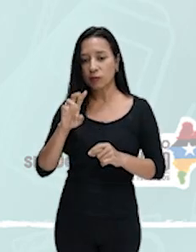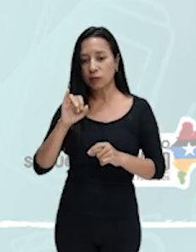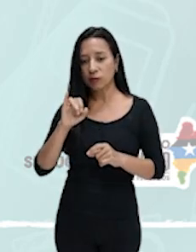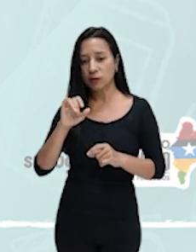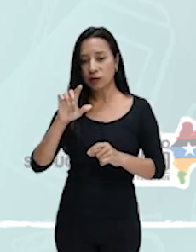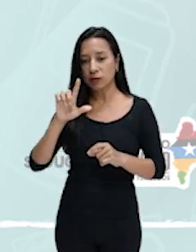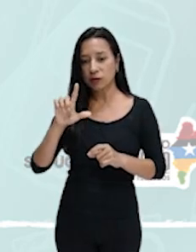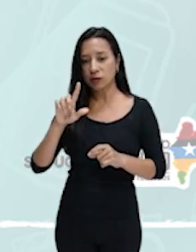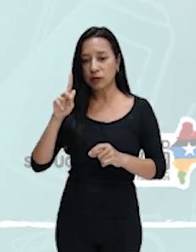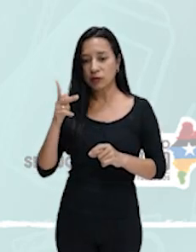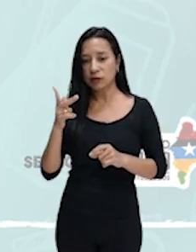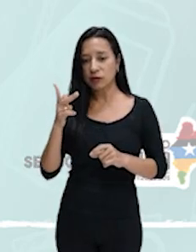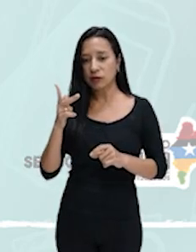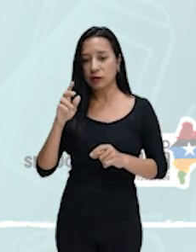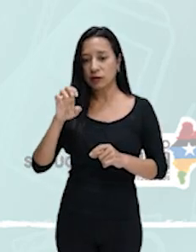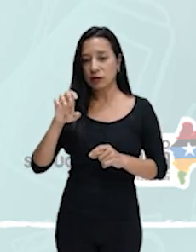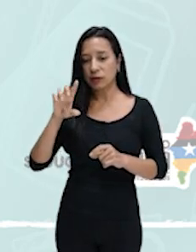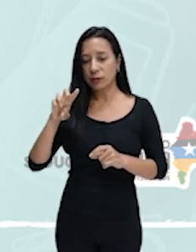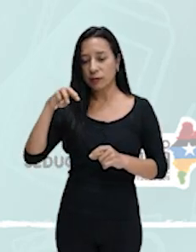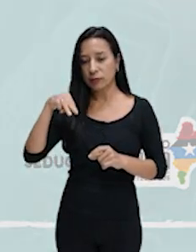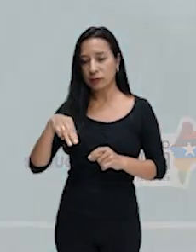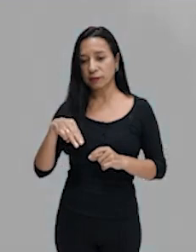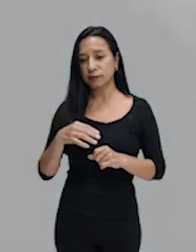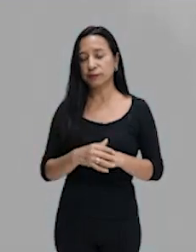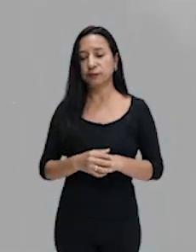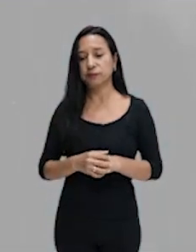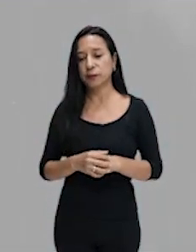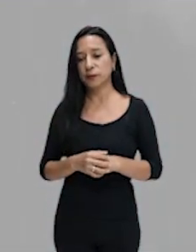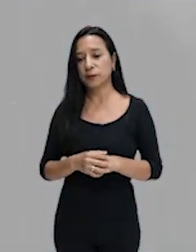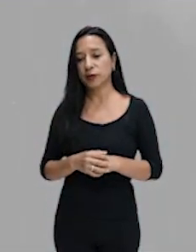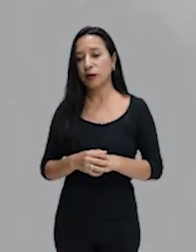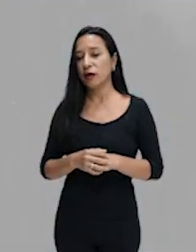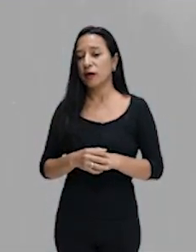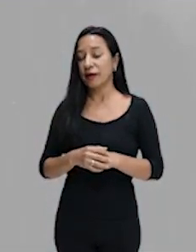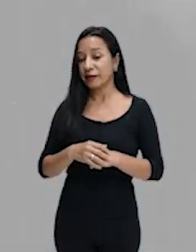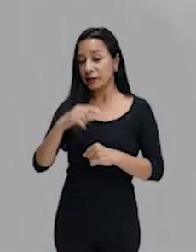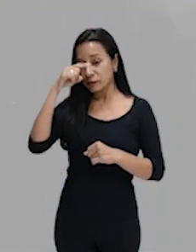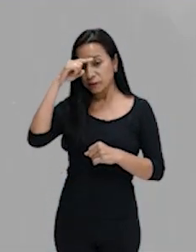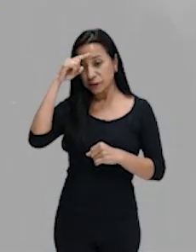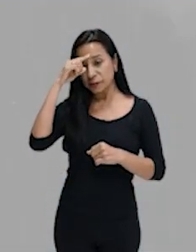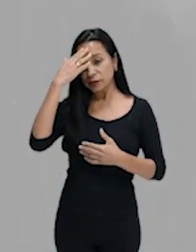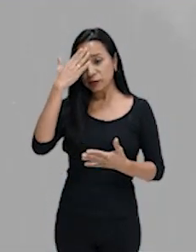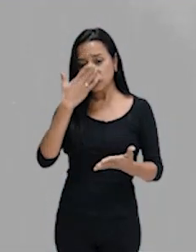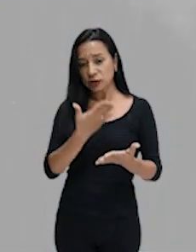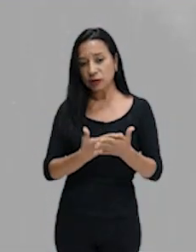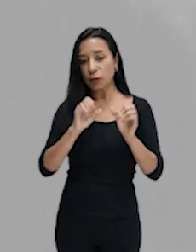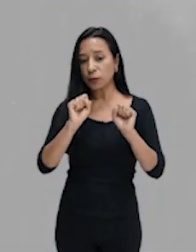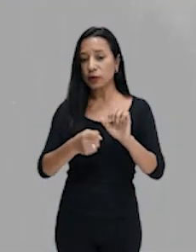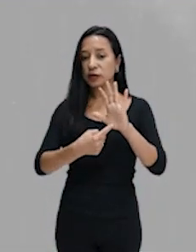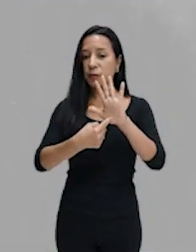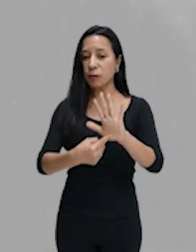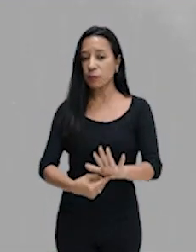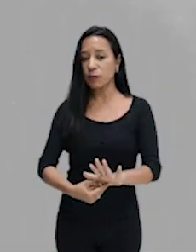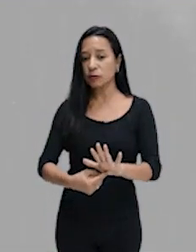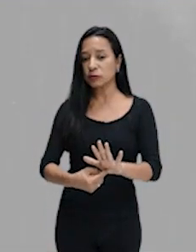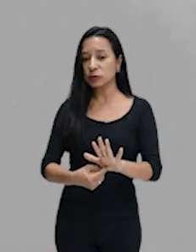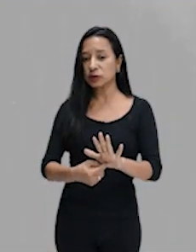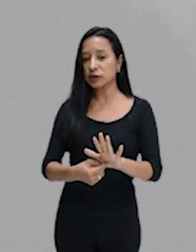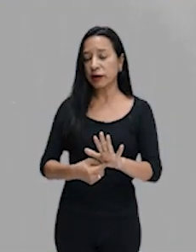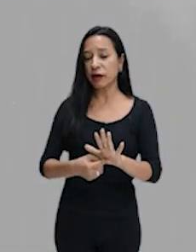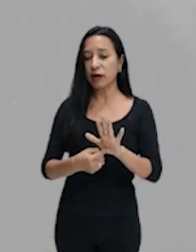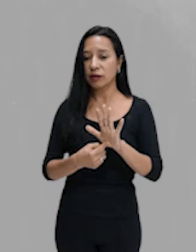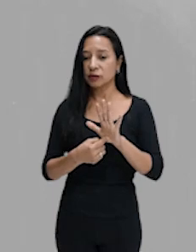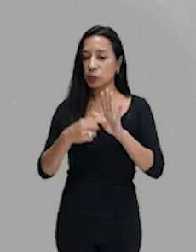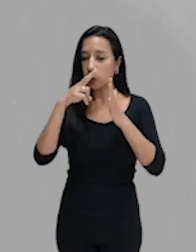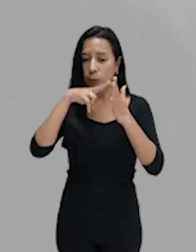variadas circunstâncias. Galera, muitas das imagens, né, das pinturas da Frida, ela, na sua